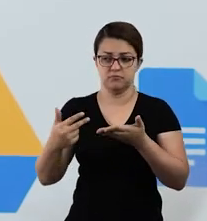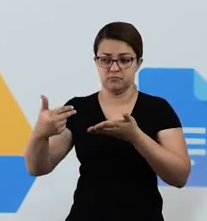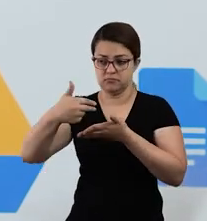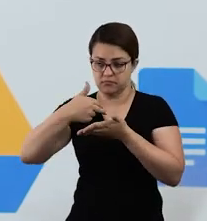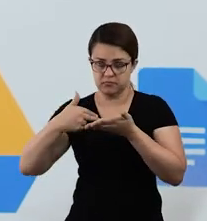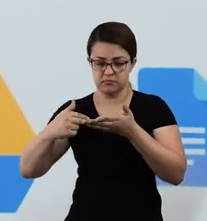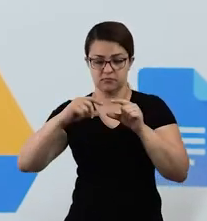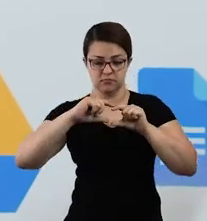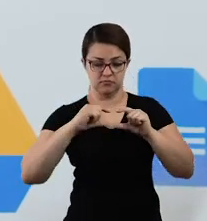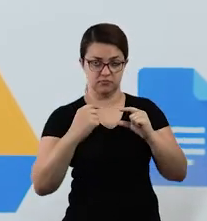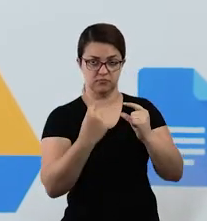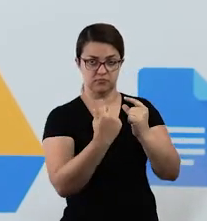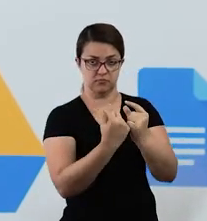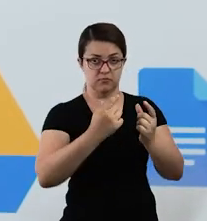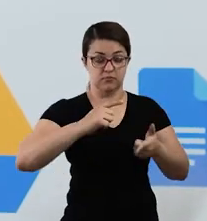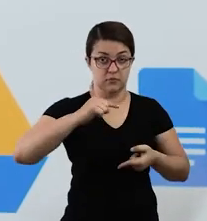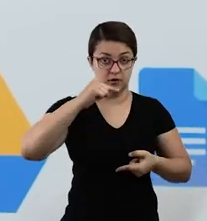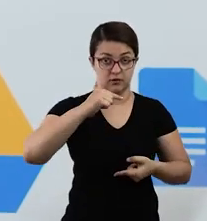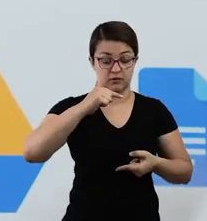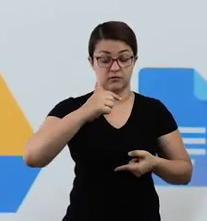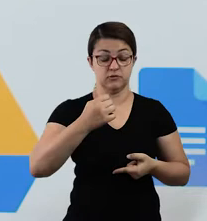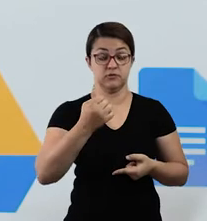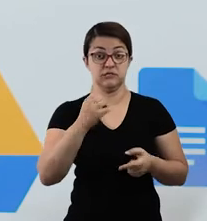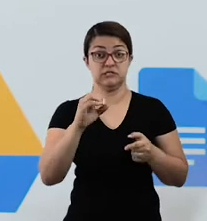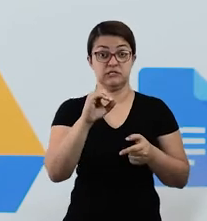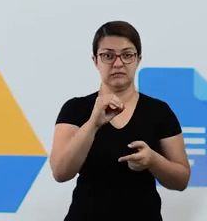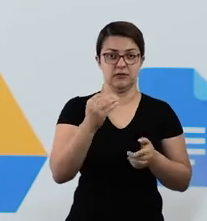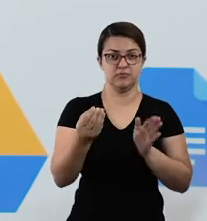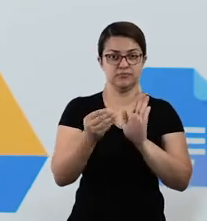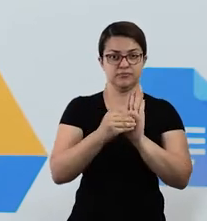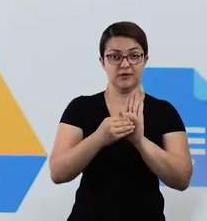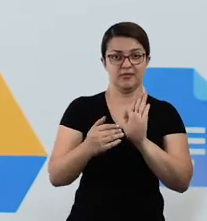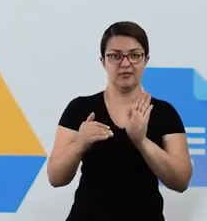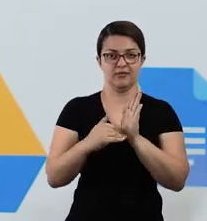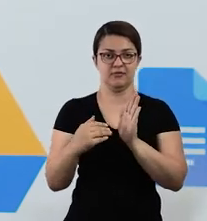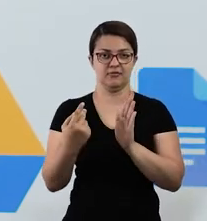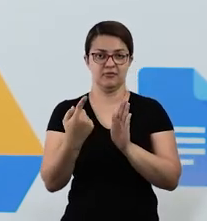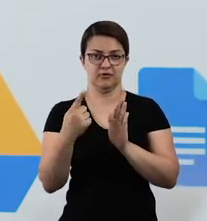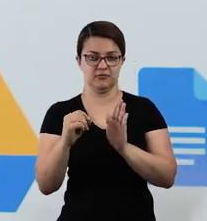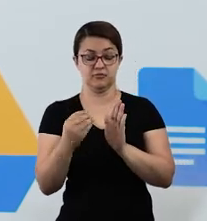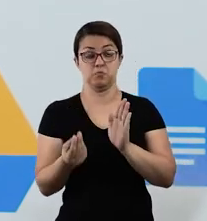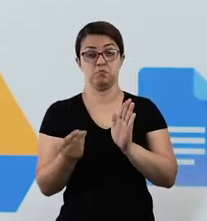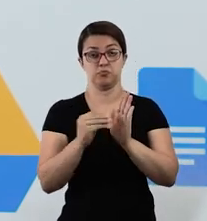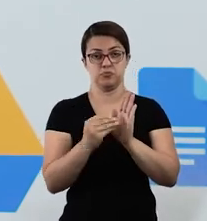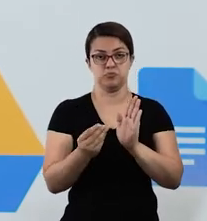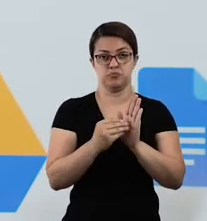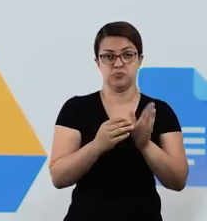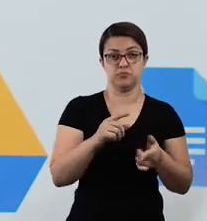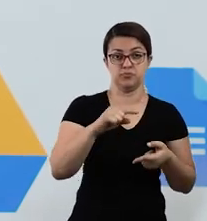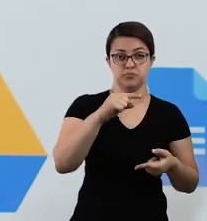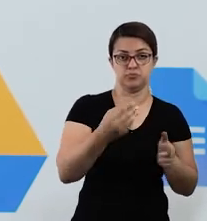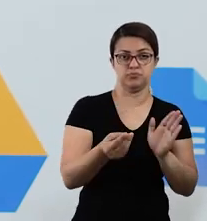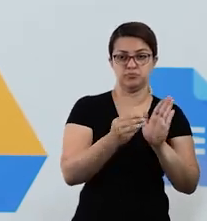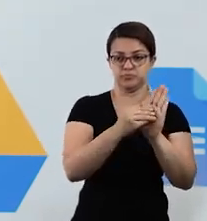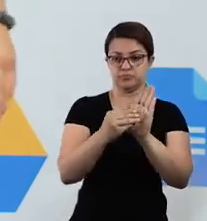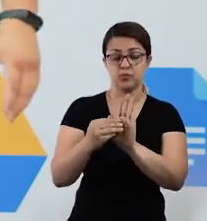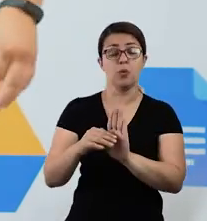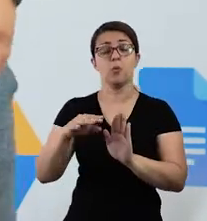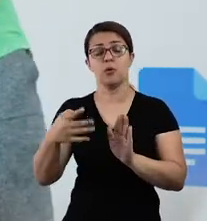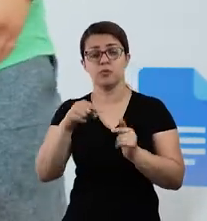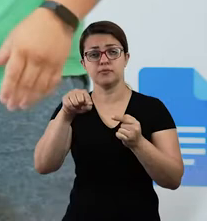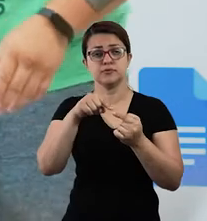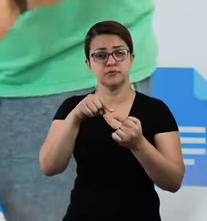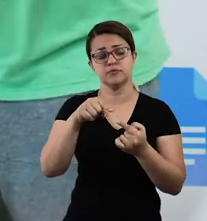e demarcar algumas numerações aqui de 0 a 10, beleza? Fica a critério de vocês essa numeração. Qual que é o objetivo dessa atividade